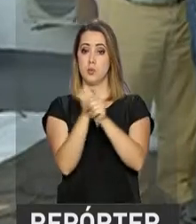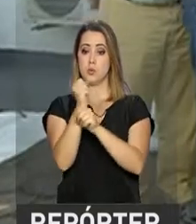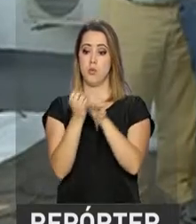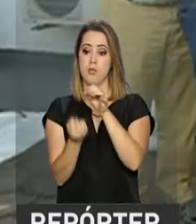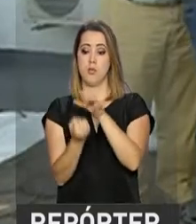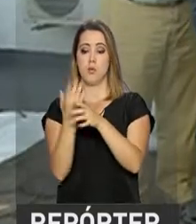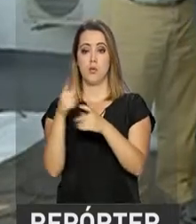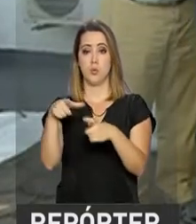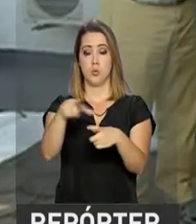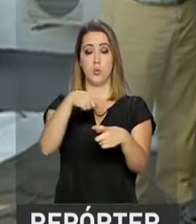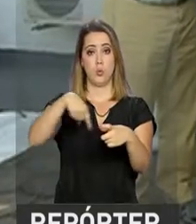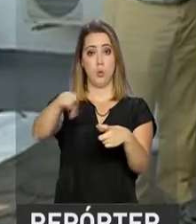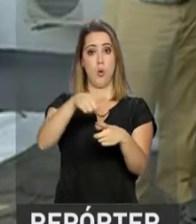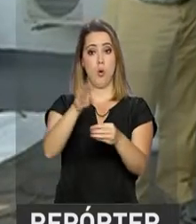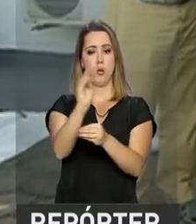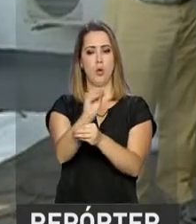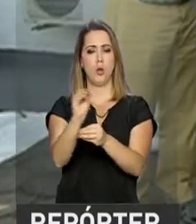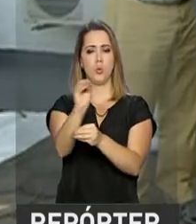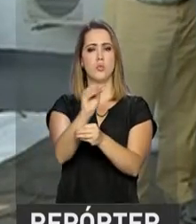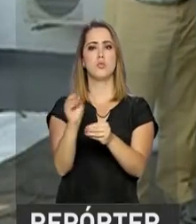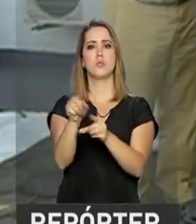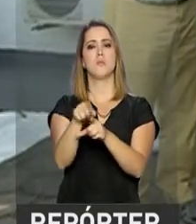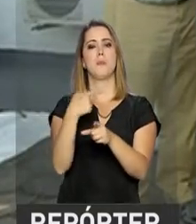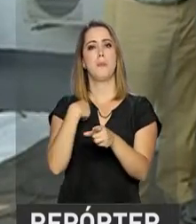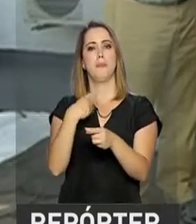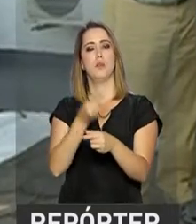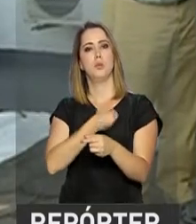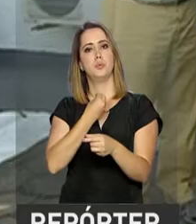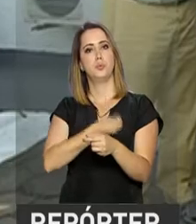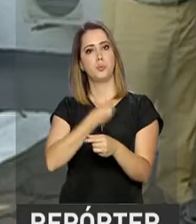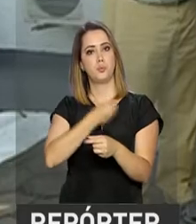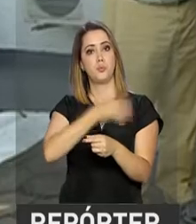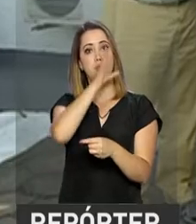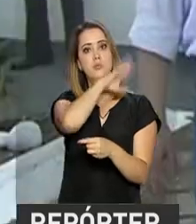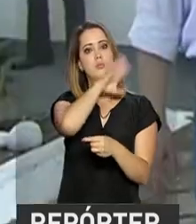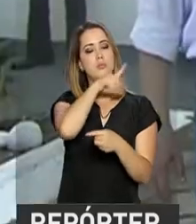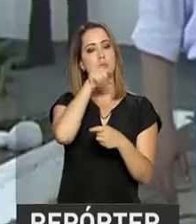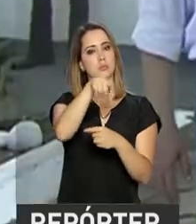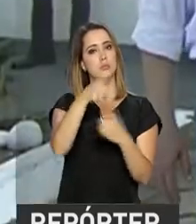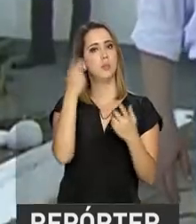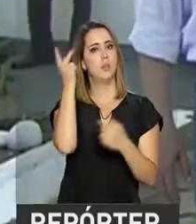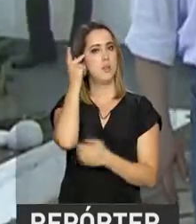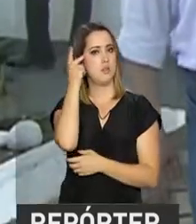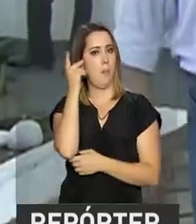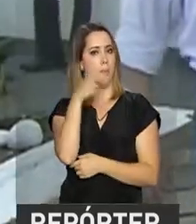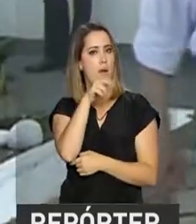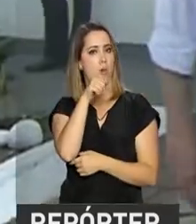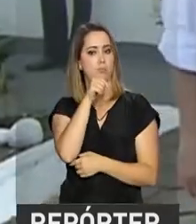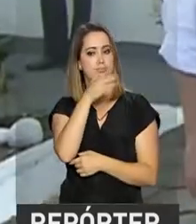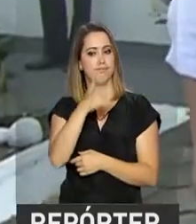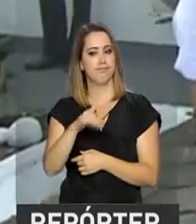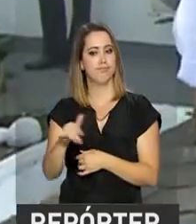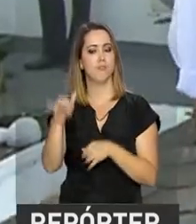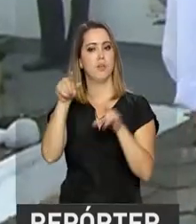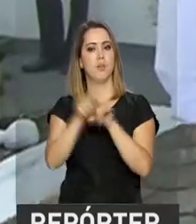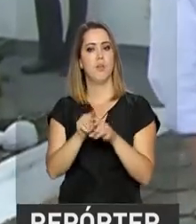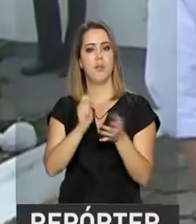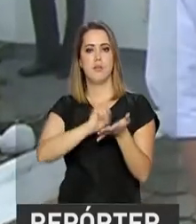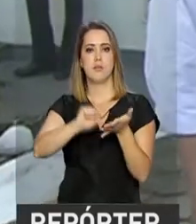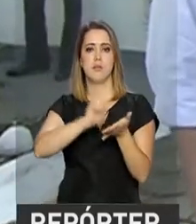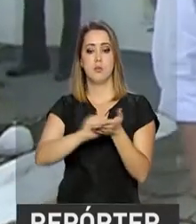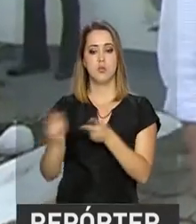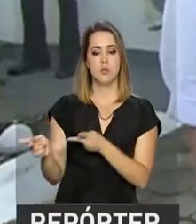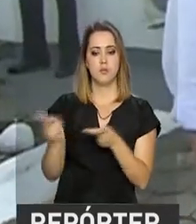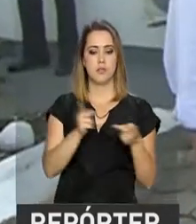do refúgio de vida silvestre do arquipélago de alcatrazes do litoral norte de são paulo foi marcada pela assinatura da autorização para a